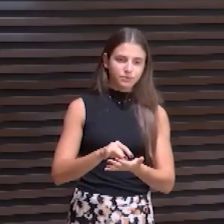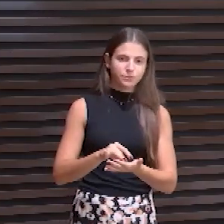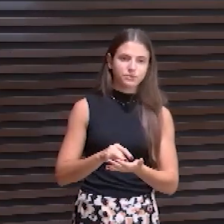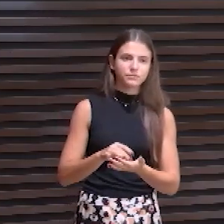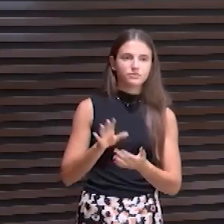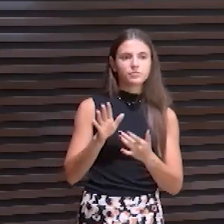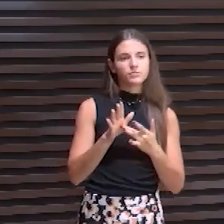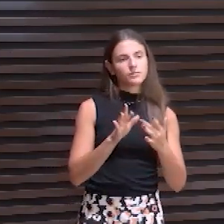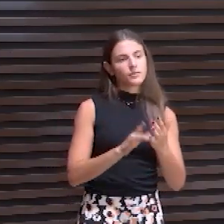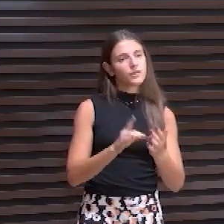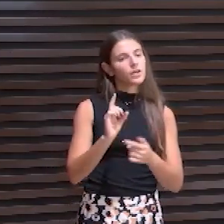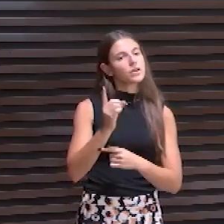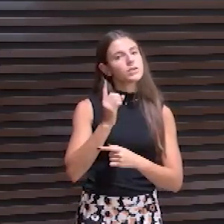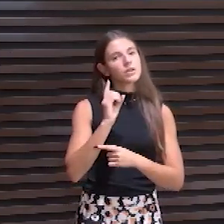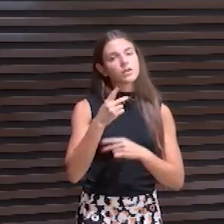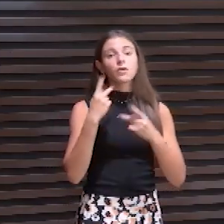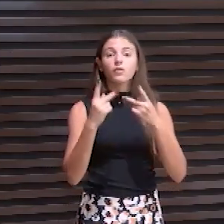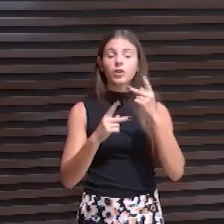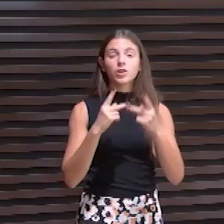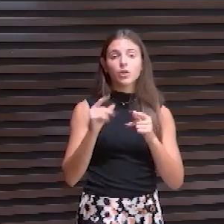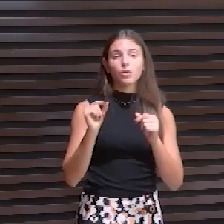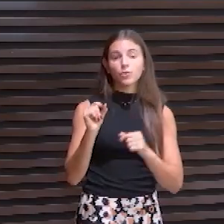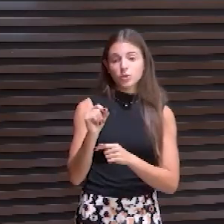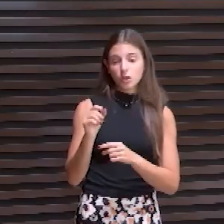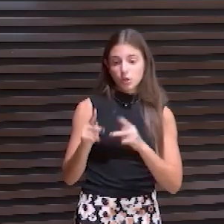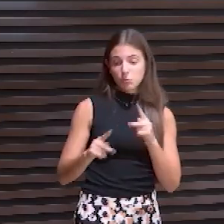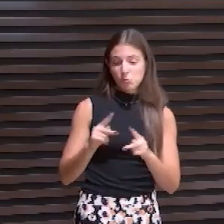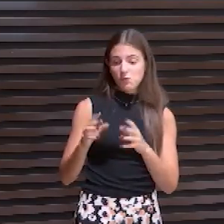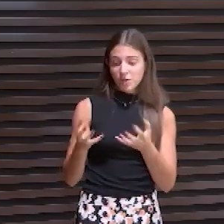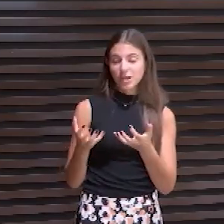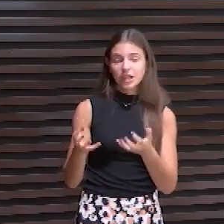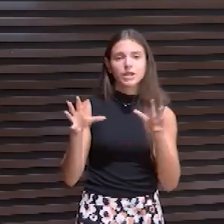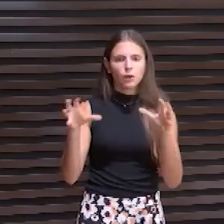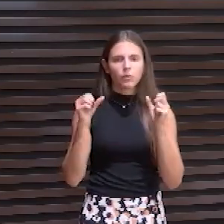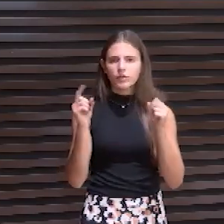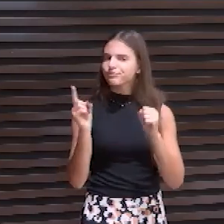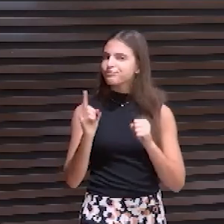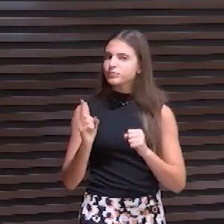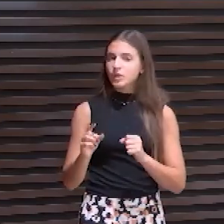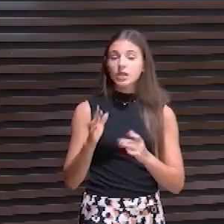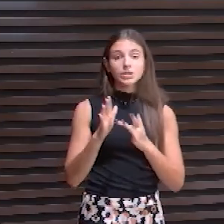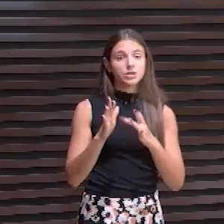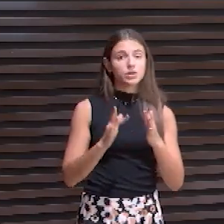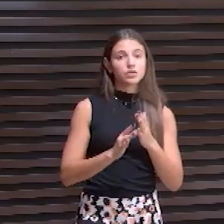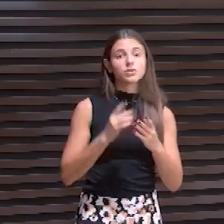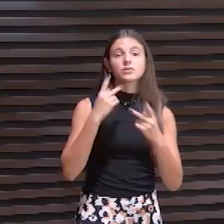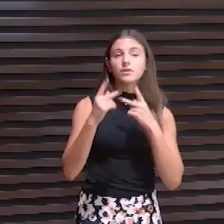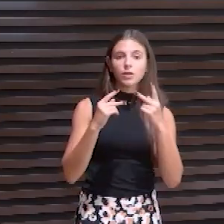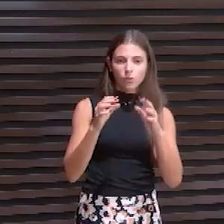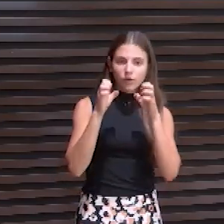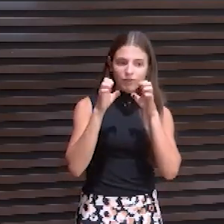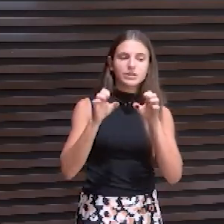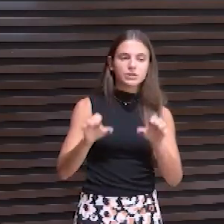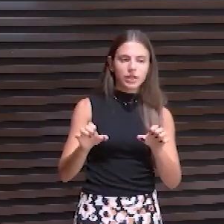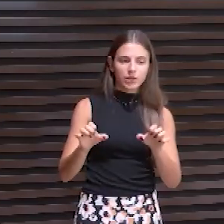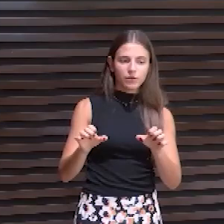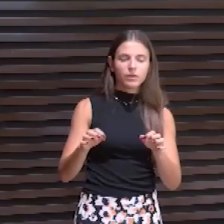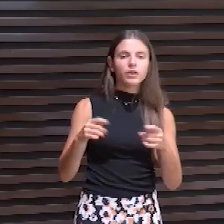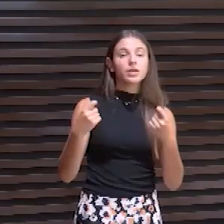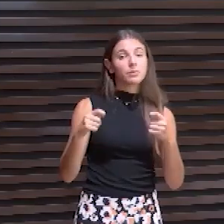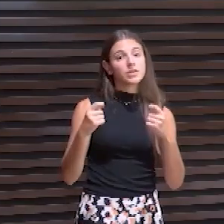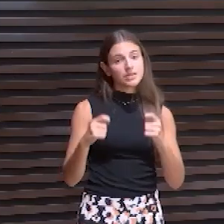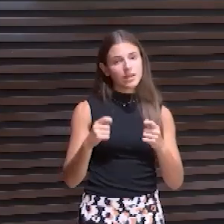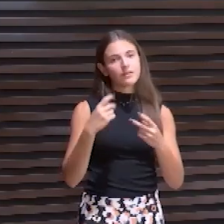Jesus, ele não pregou o que eles queriam ouvir, ele pregou o que precisava ser pregado. Jesus sabia que todos rejeitariam, mas ele pregou o que precisava ser